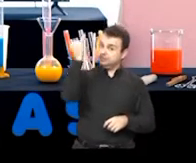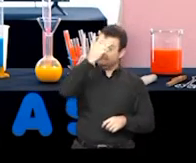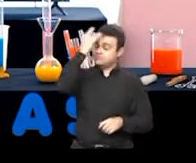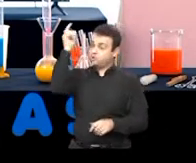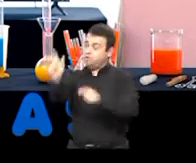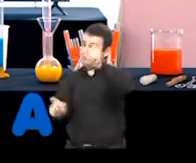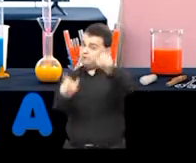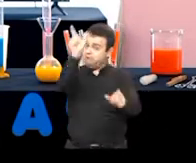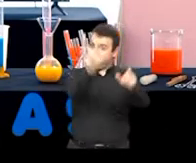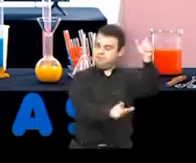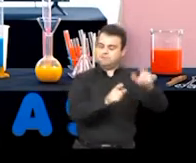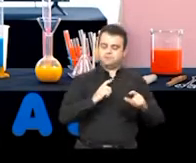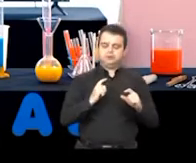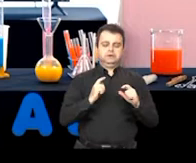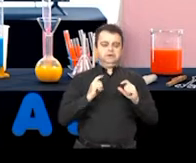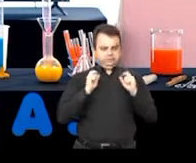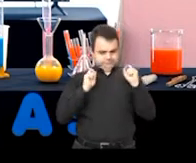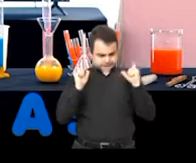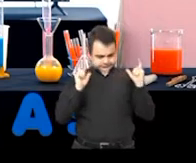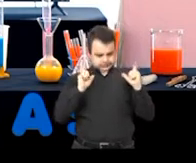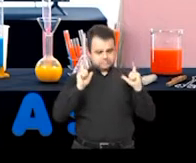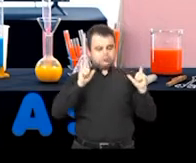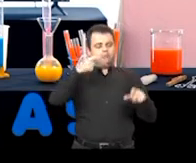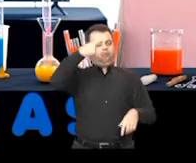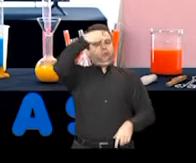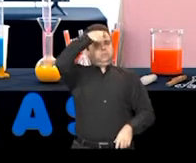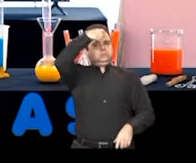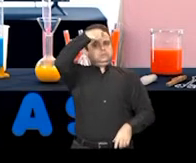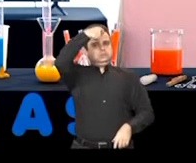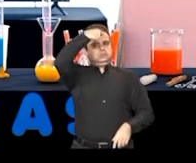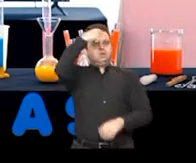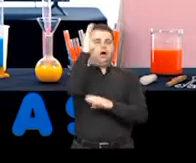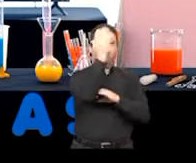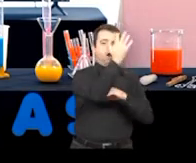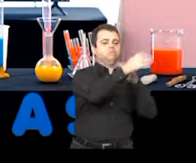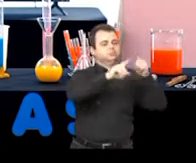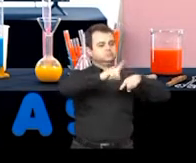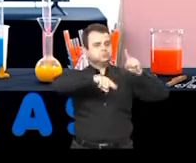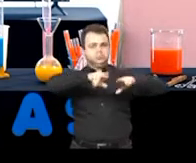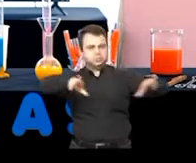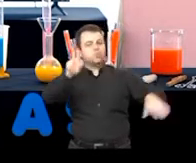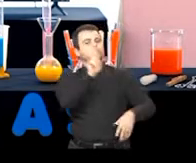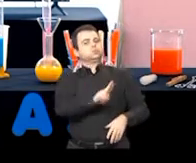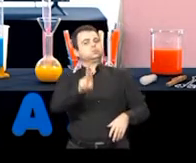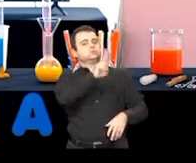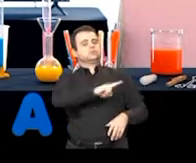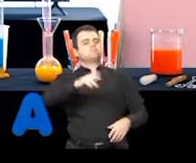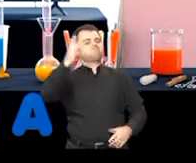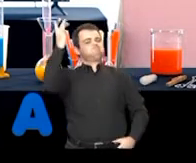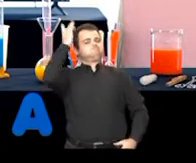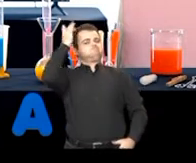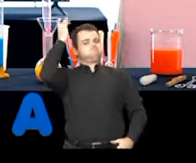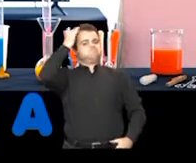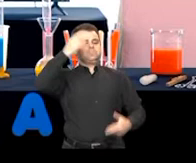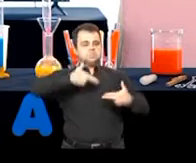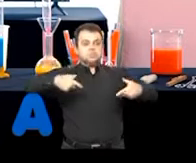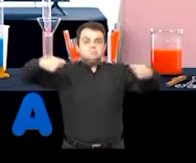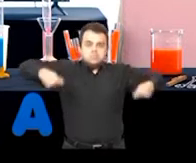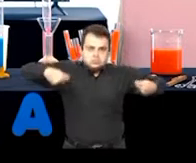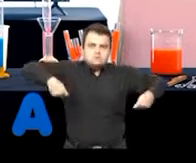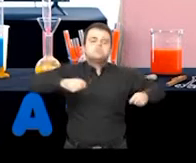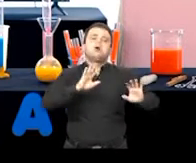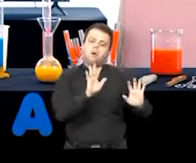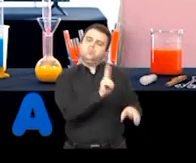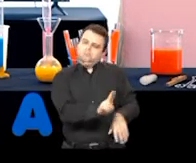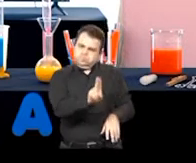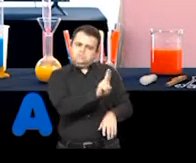o ser humano precisa lidar melhor com os recursos do meio ambiente, tirando dele somente o que